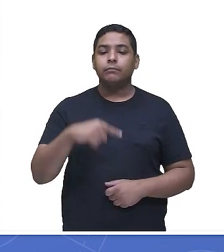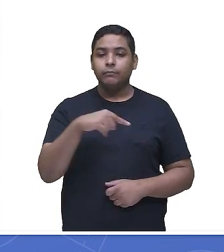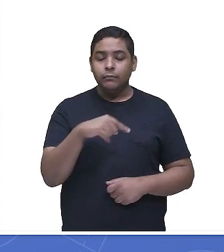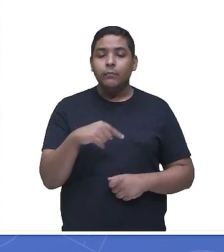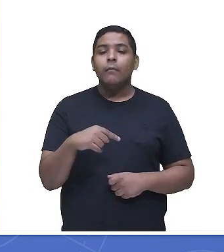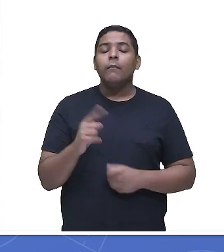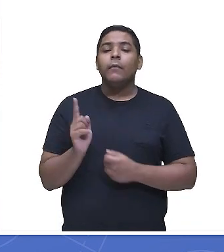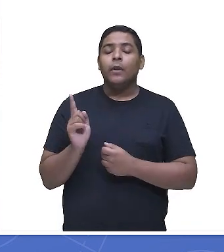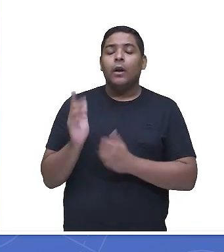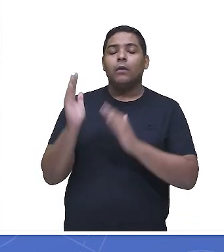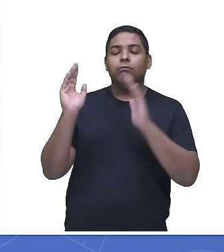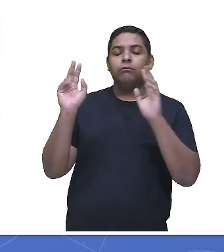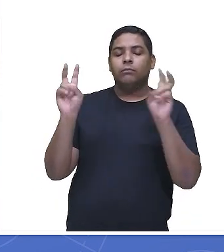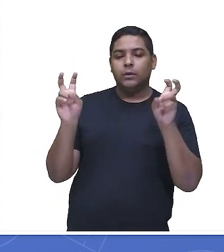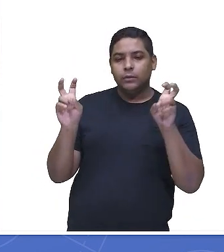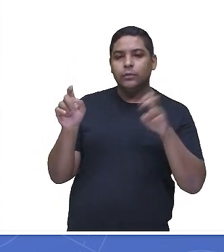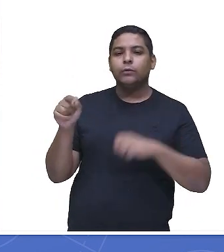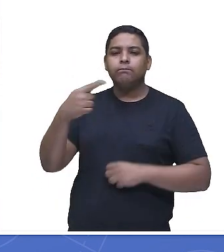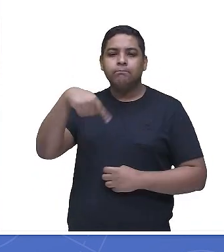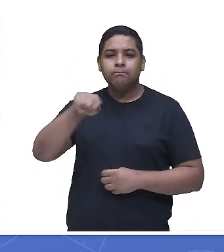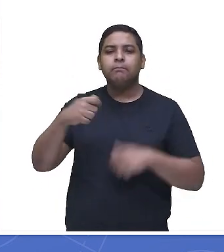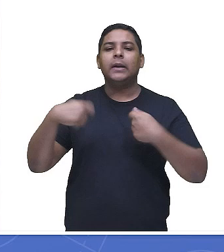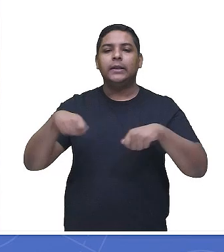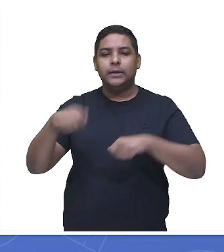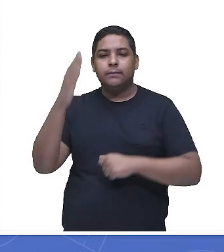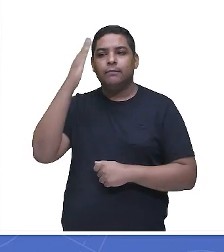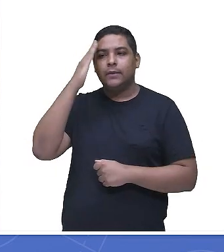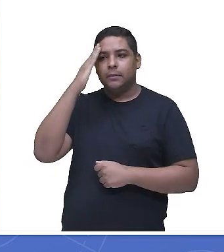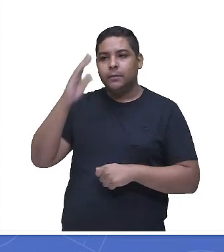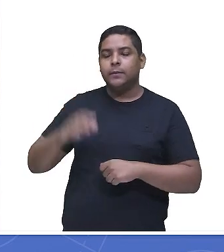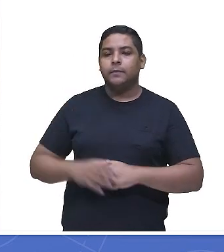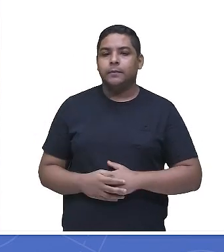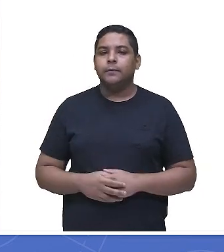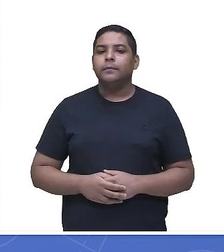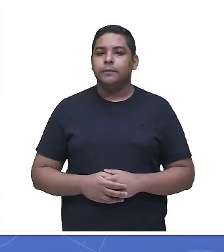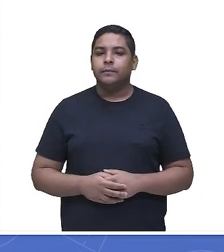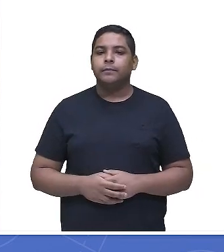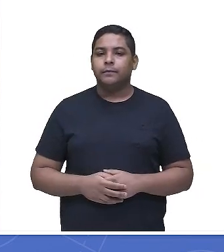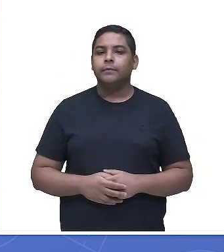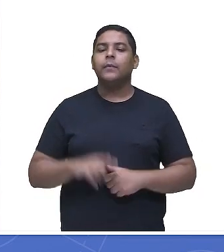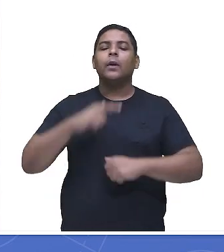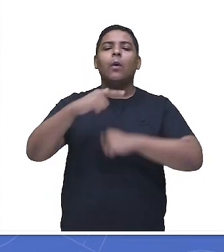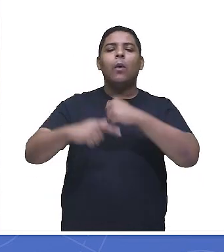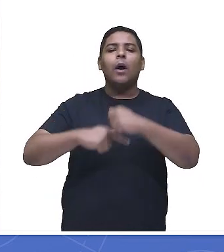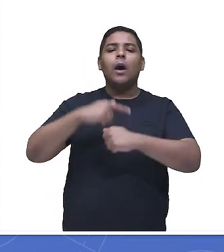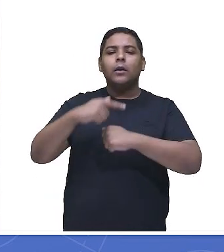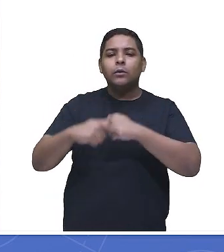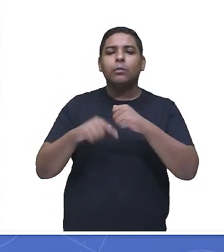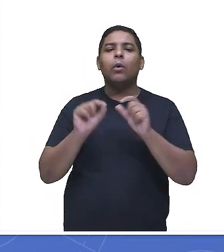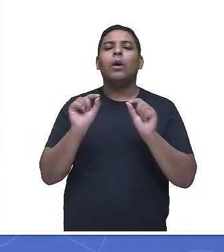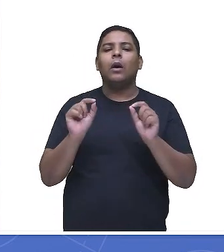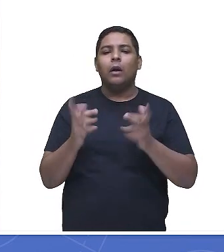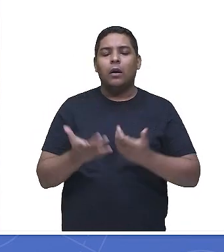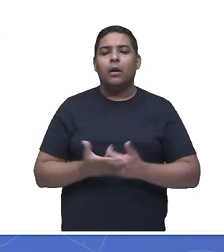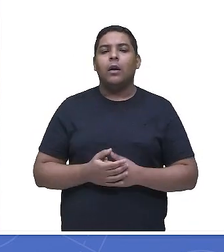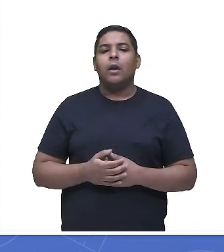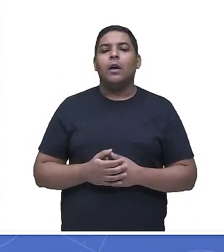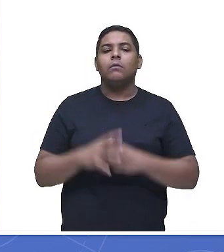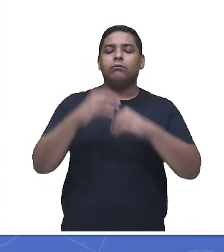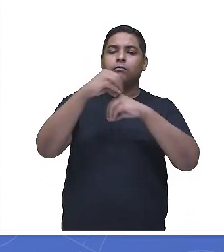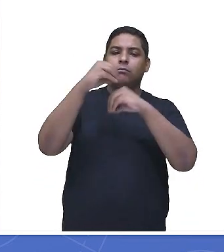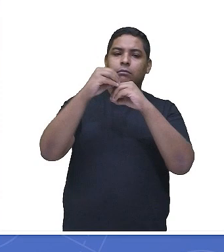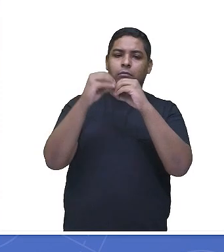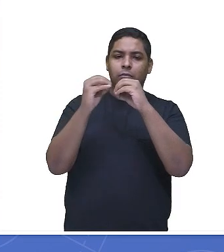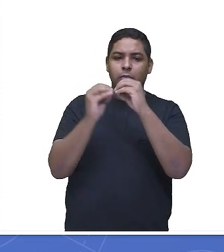precisa saber, gente. Você precisa saber o que é um átomo. O átomo forma o quê? Molécula. As moléculas formam